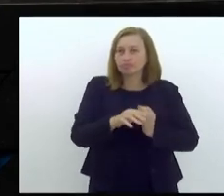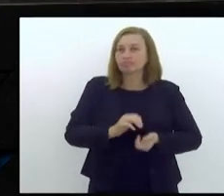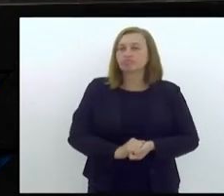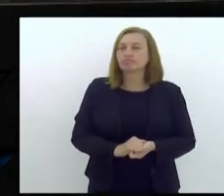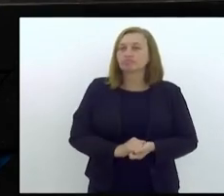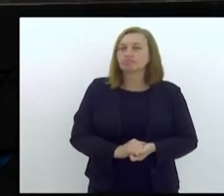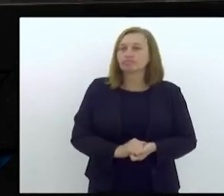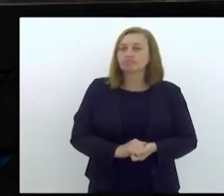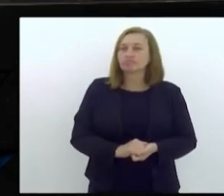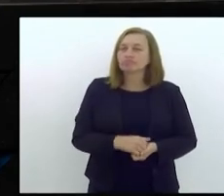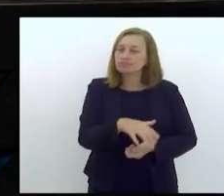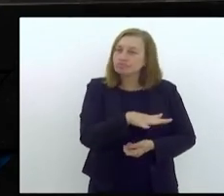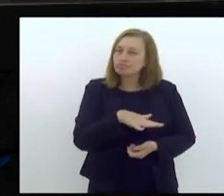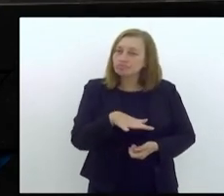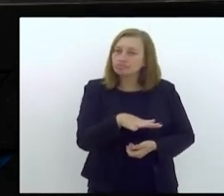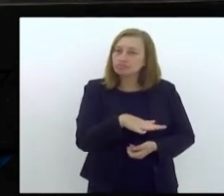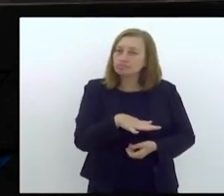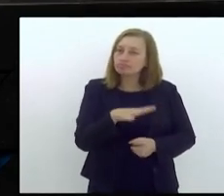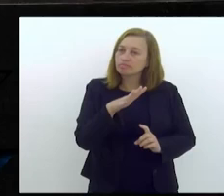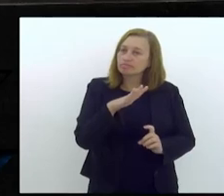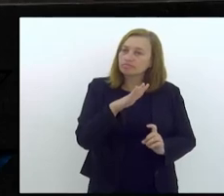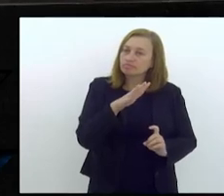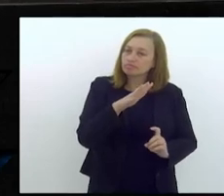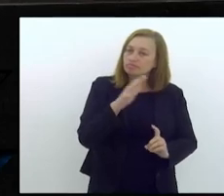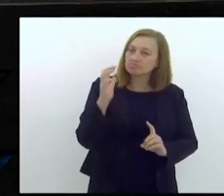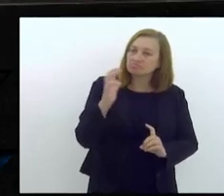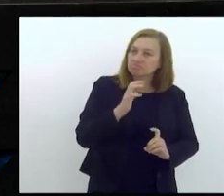aqueles setores que são historicamente oprimidos